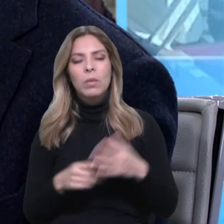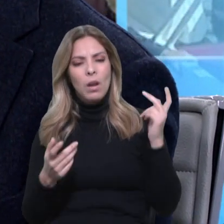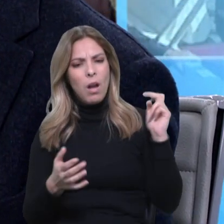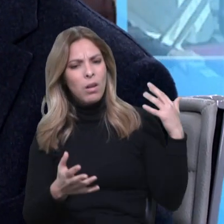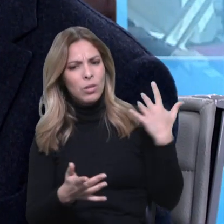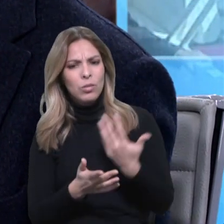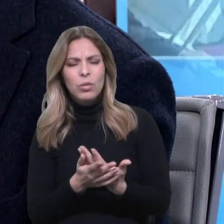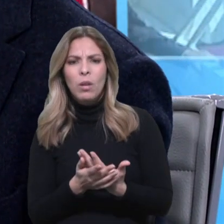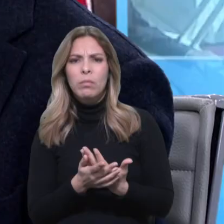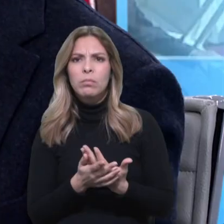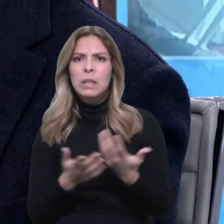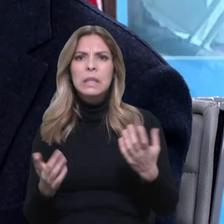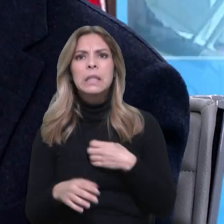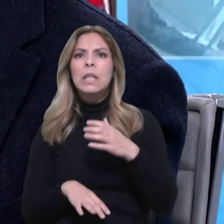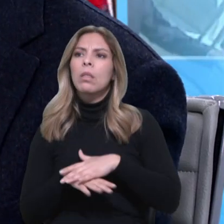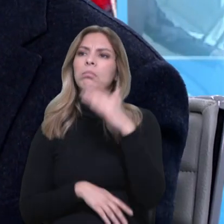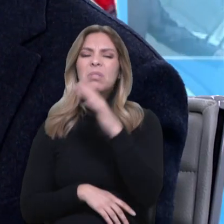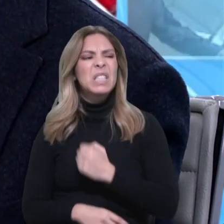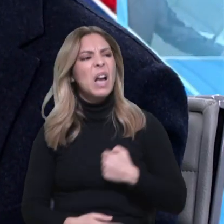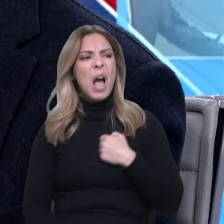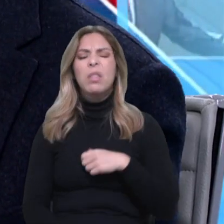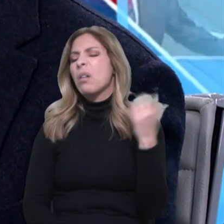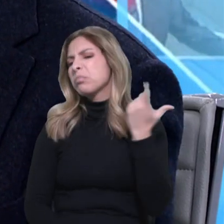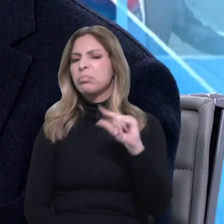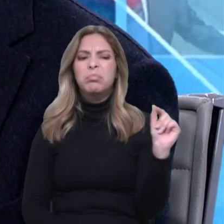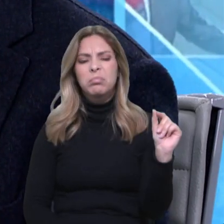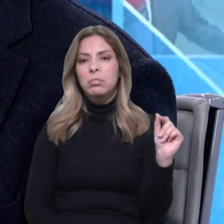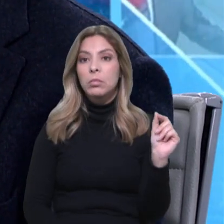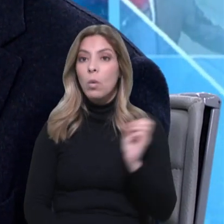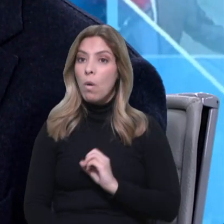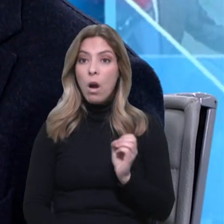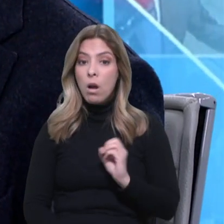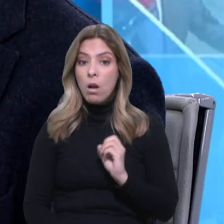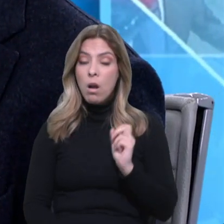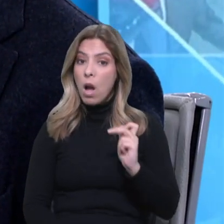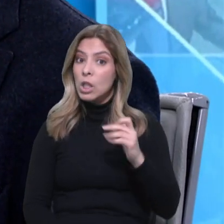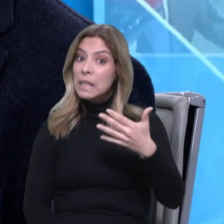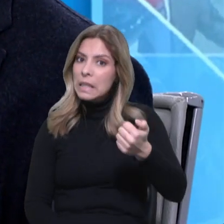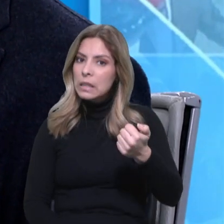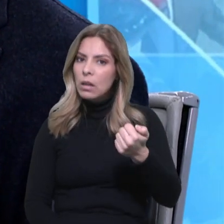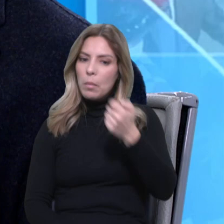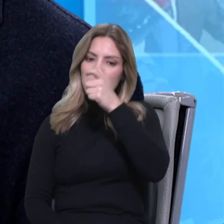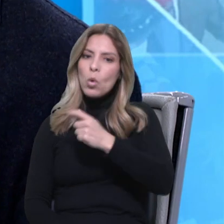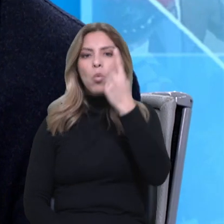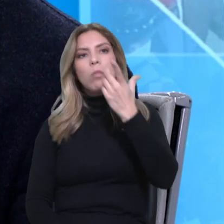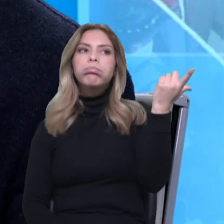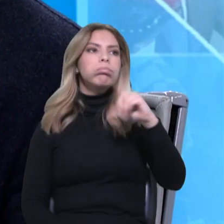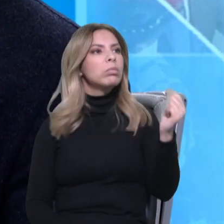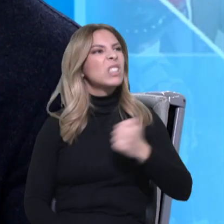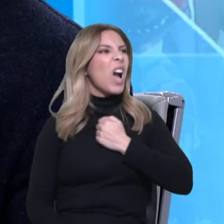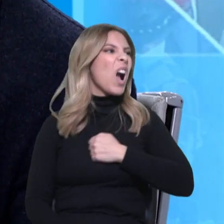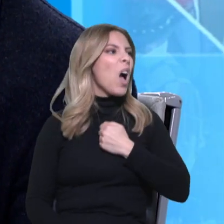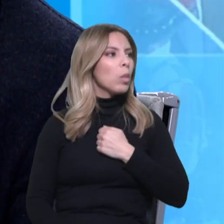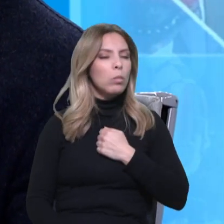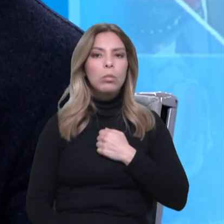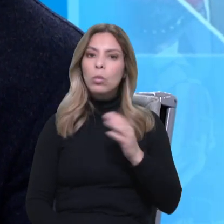nunca tivemos ninguém que saísse zangado. Ou seja, em 15 anos não houve nunca ninguém que saísse zangado. Porquê? Porque cada um se sente acolhido.